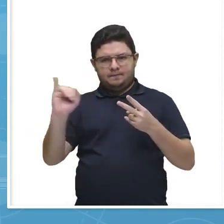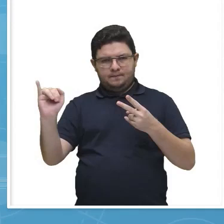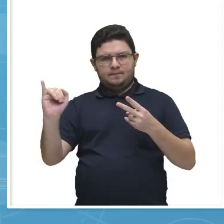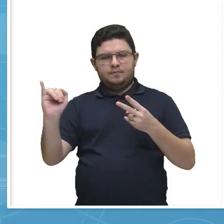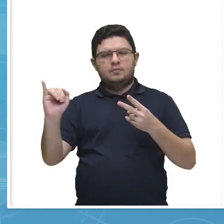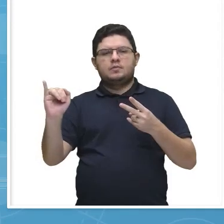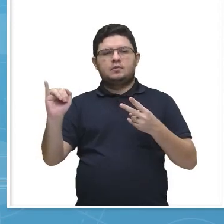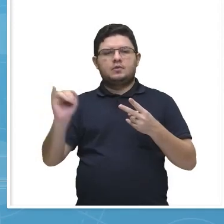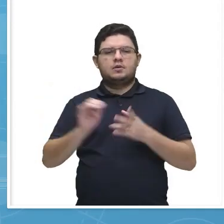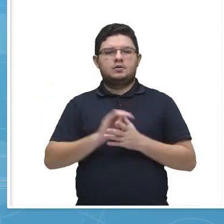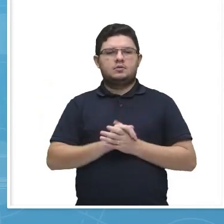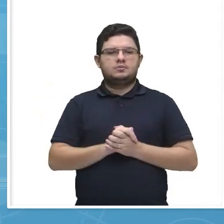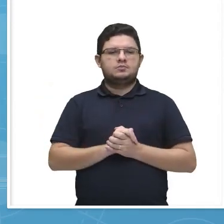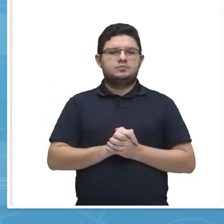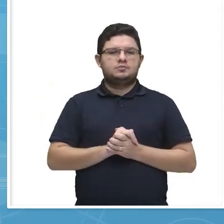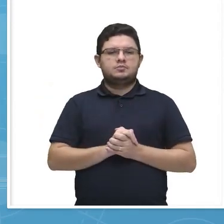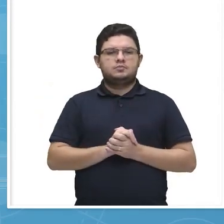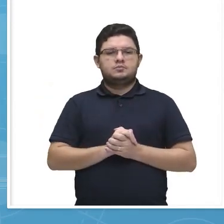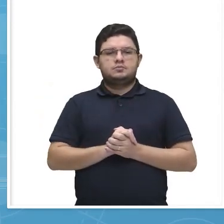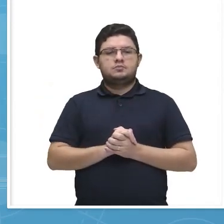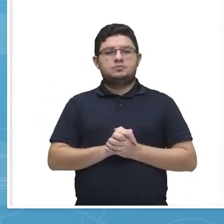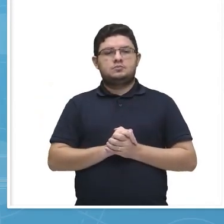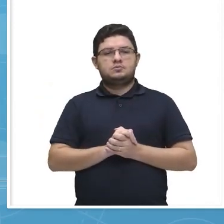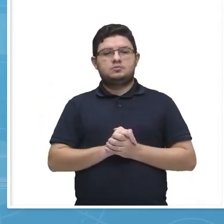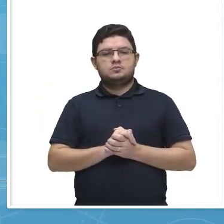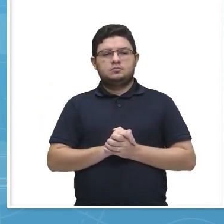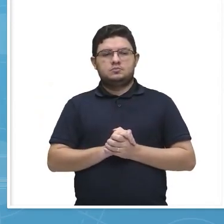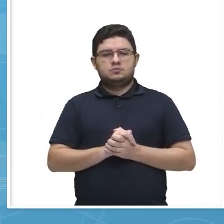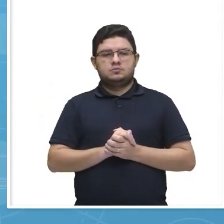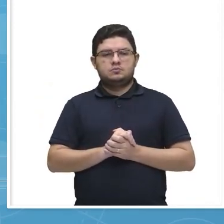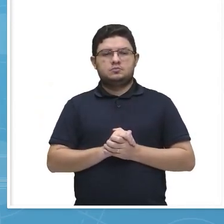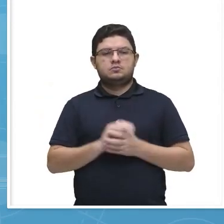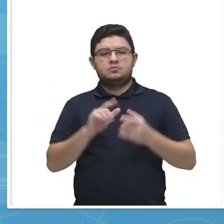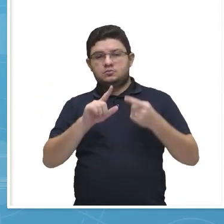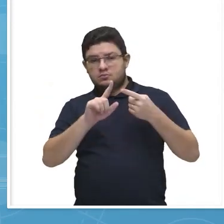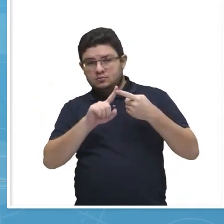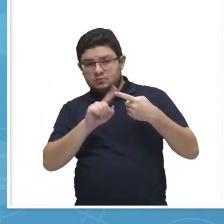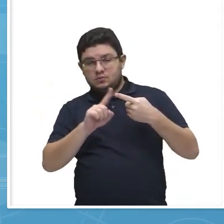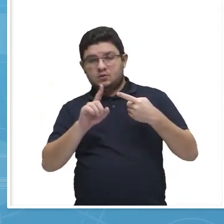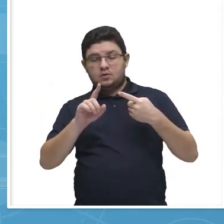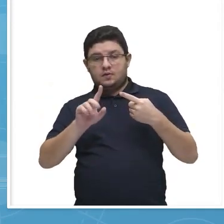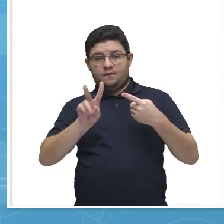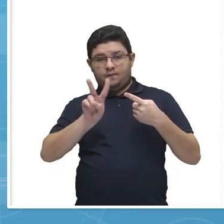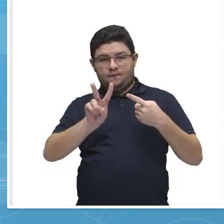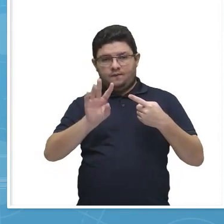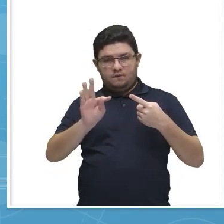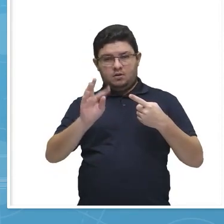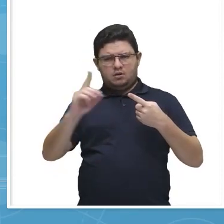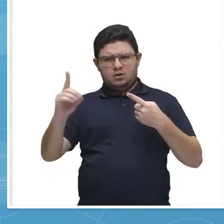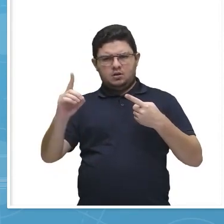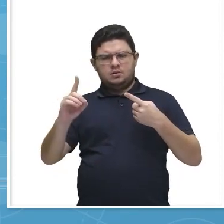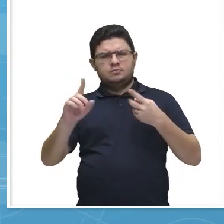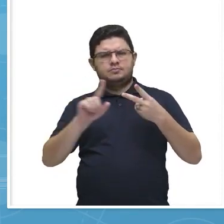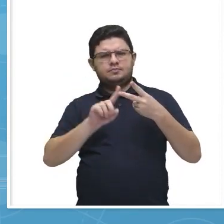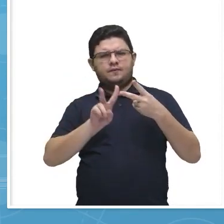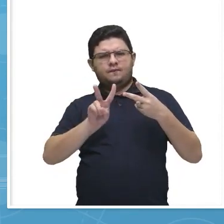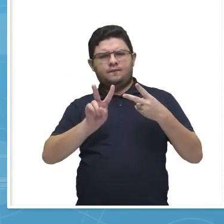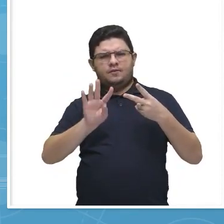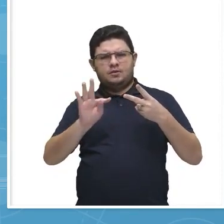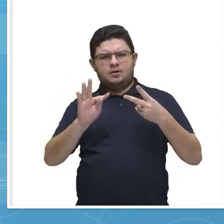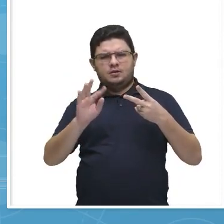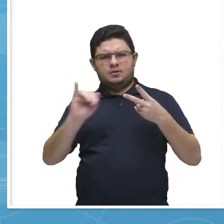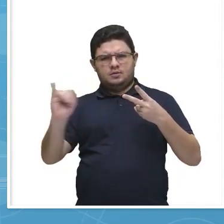transitivo indireto. E verbo transitivo direto e indireto é aquele que precisa de dois complementos.